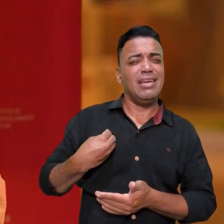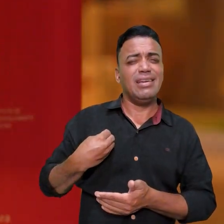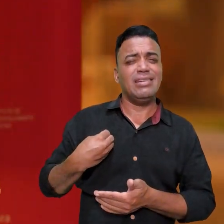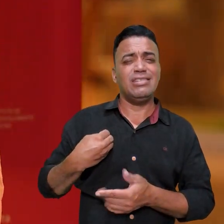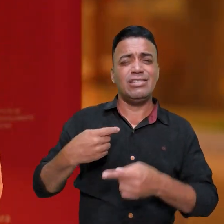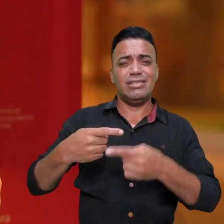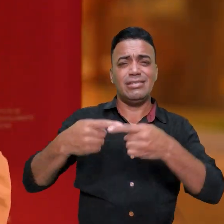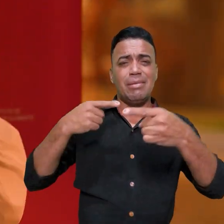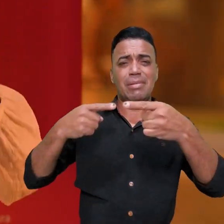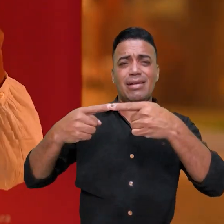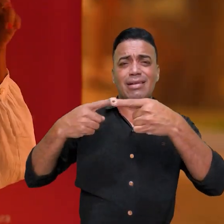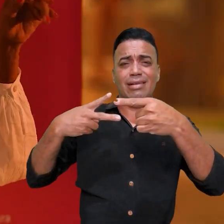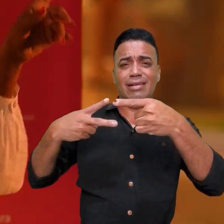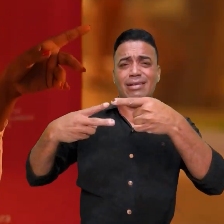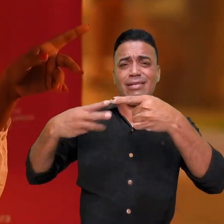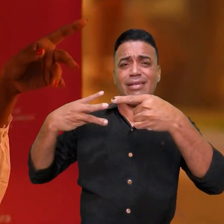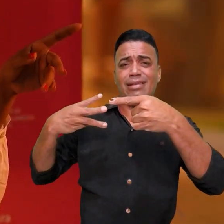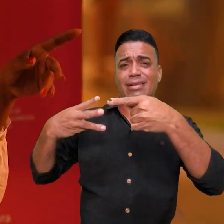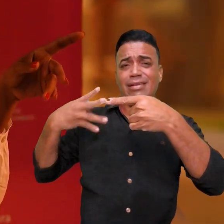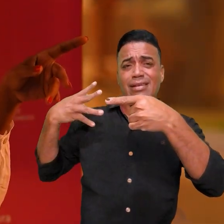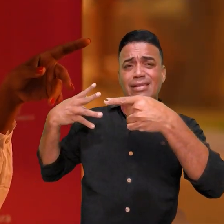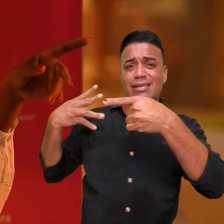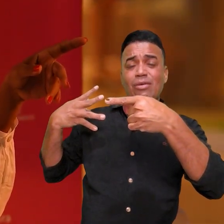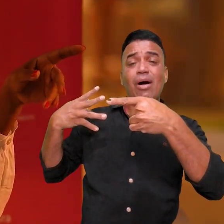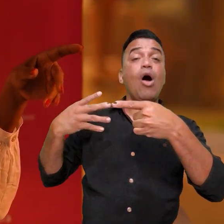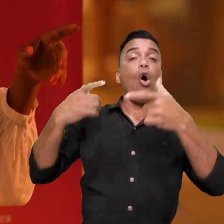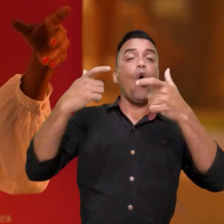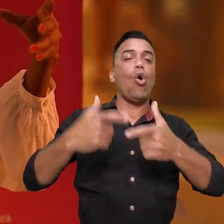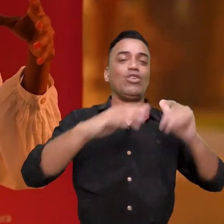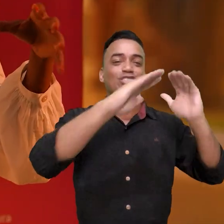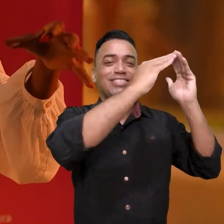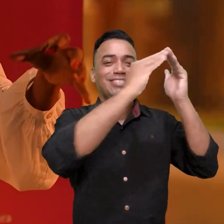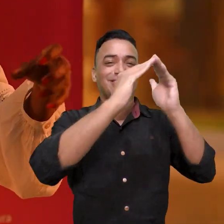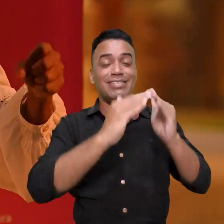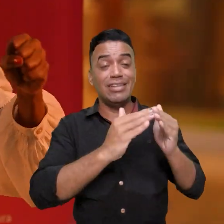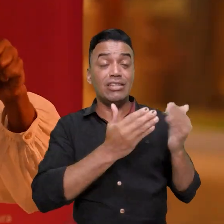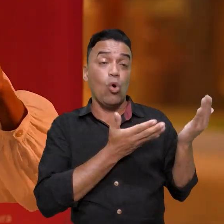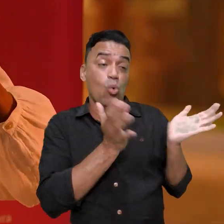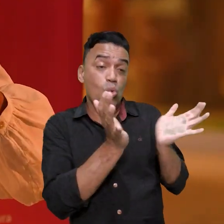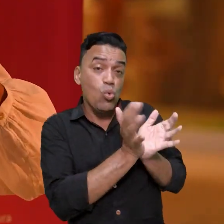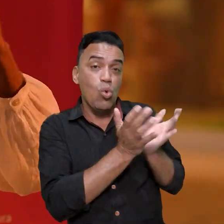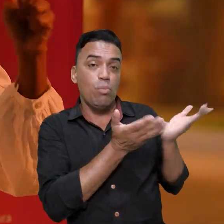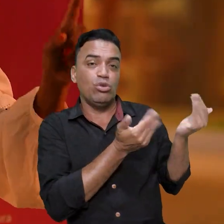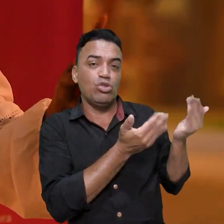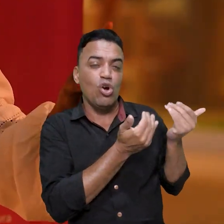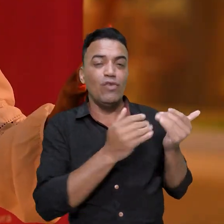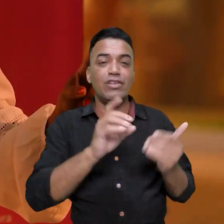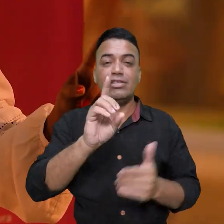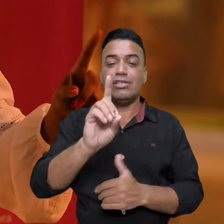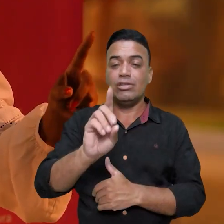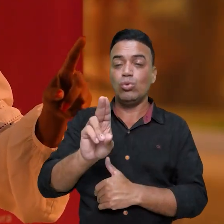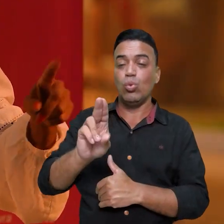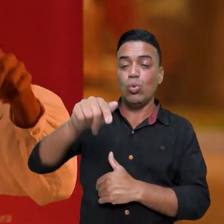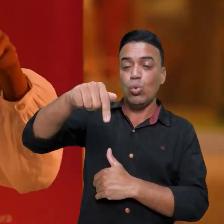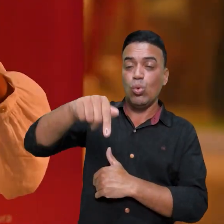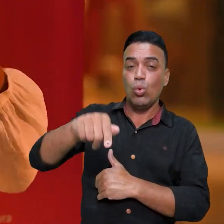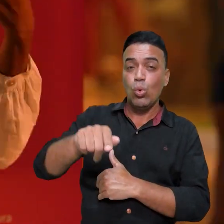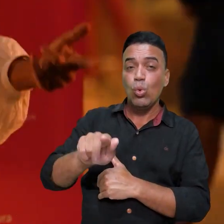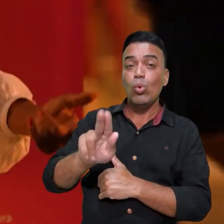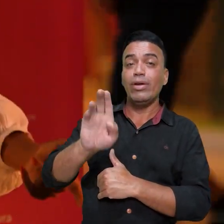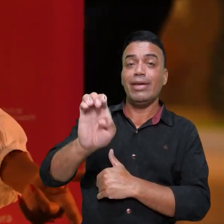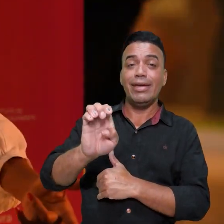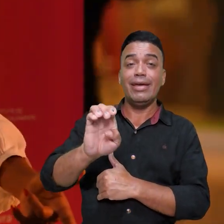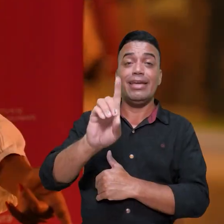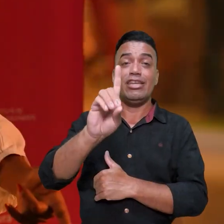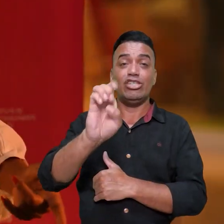ou 4 semanas, numa periferia. E eram jovens periféricos que estavam em Duque de Caxias. E eu cheguei